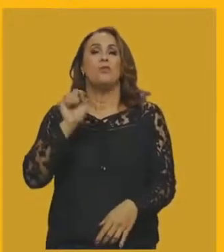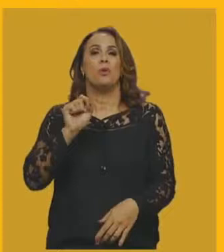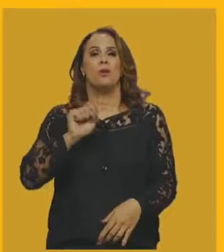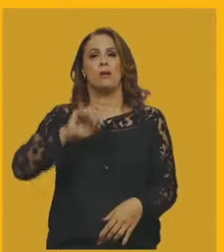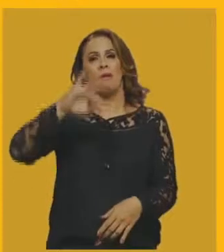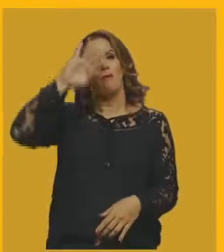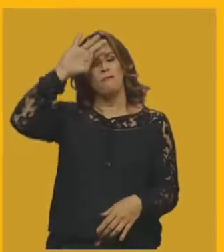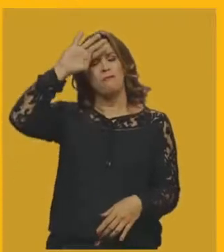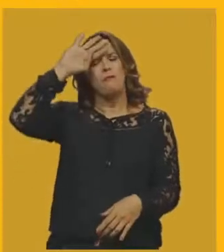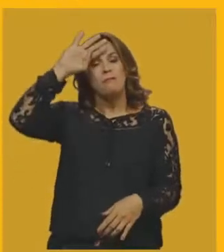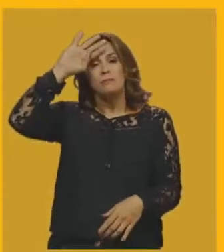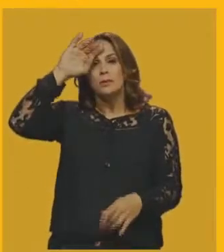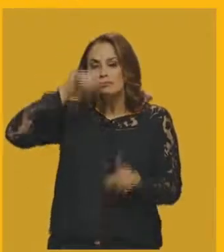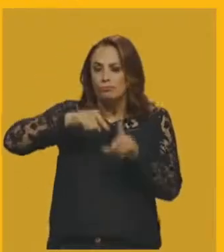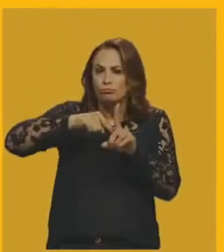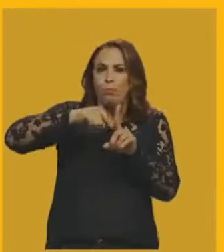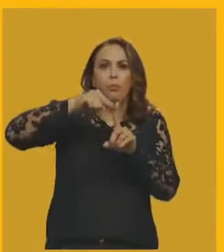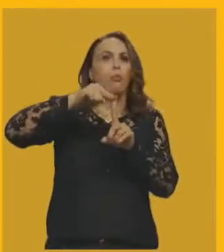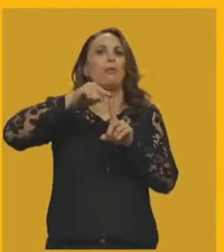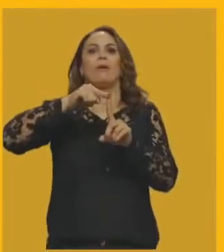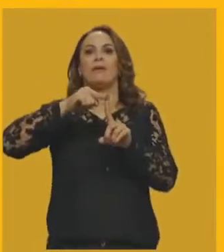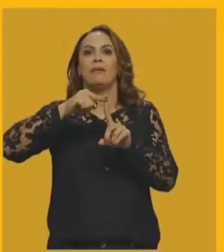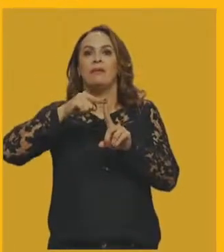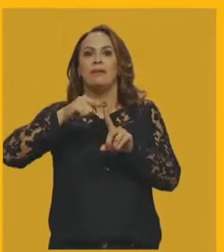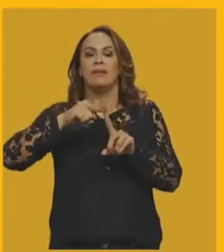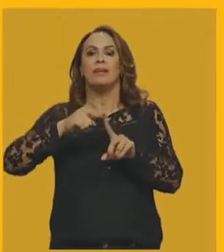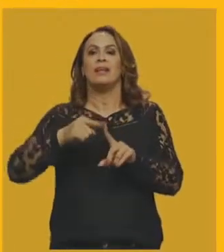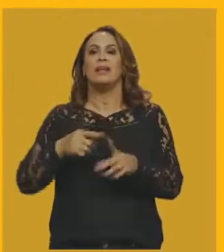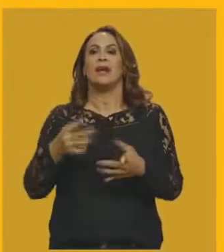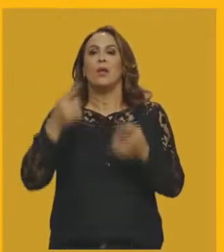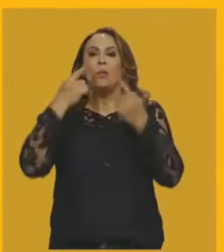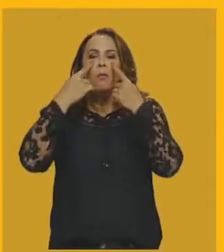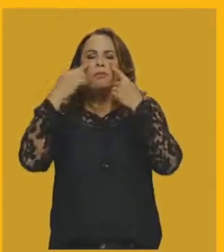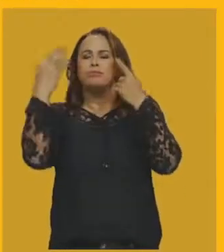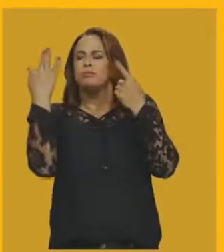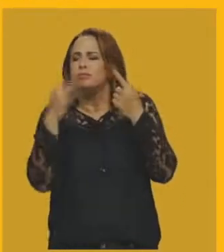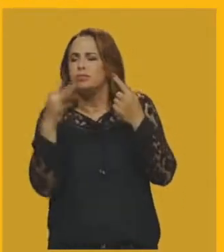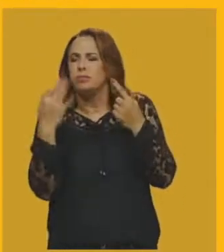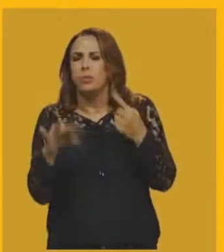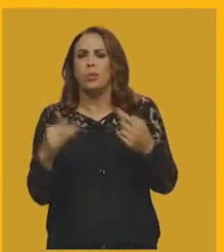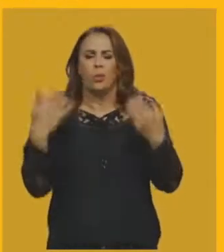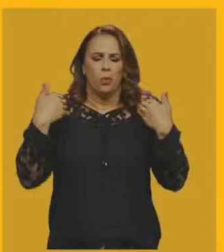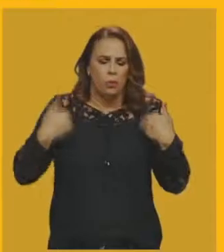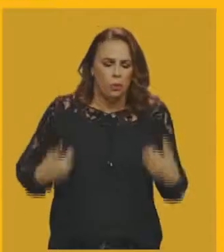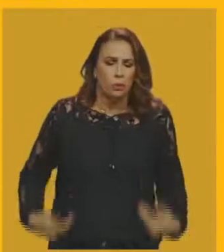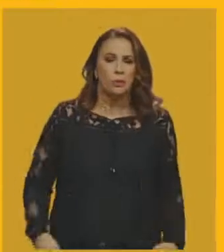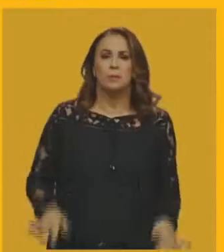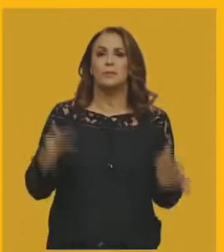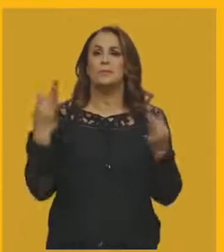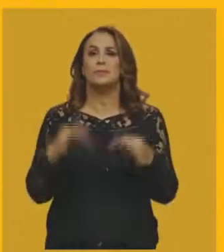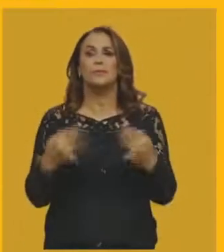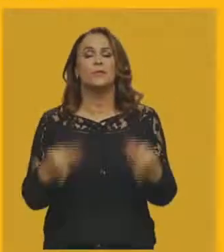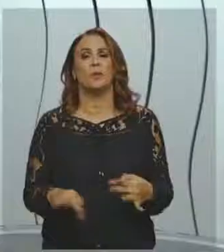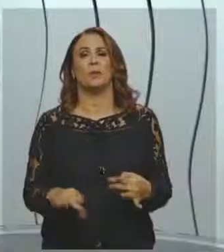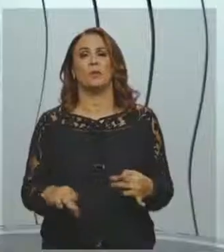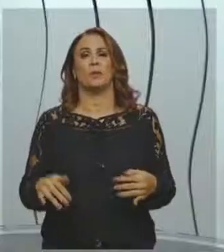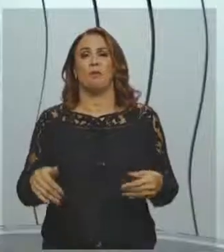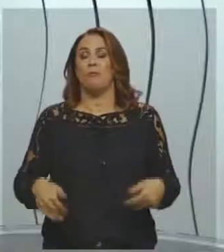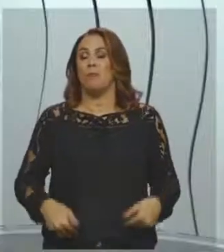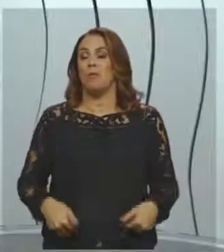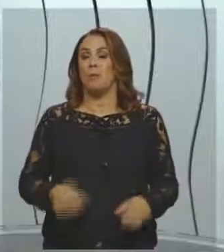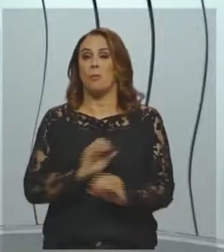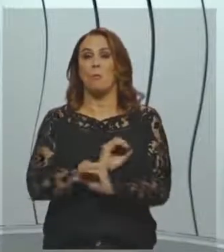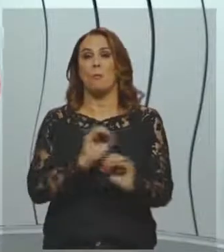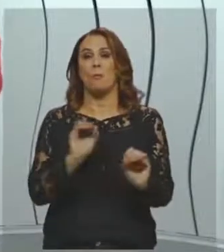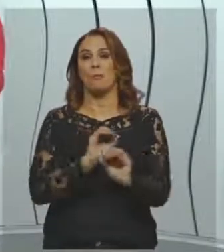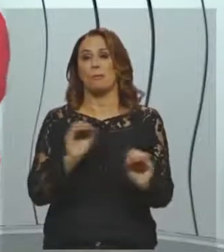musculares intensas, dor ao movimentar os olhos, mal-estar, falta de apetite. Tudo isso são os sintomas da dengue e que o